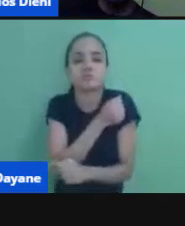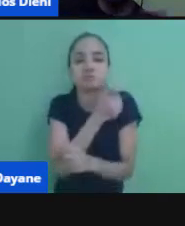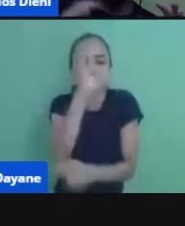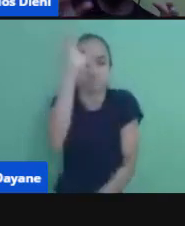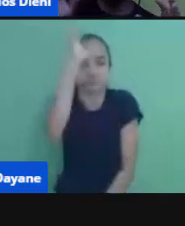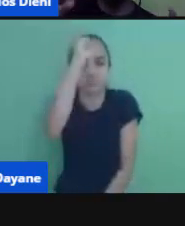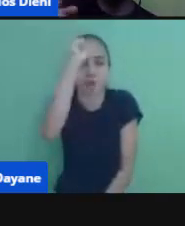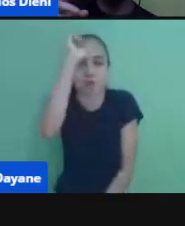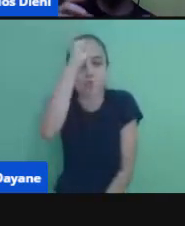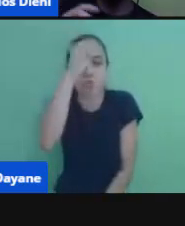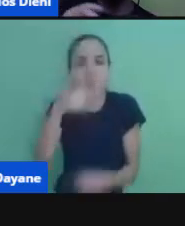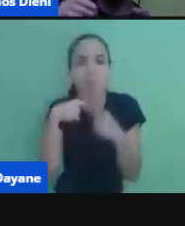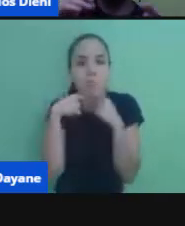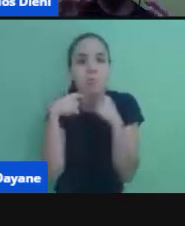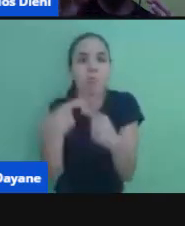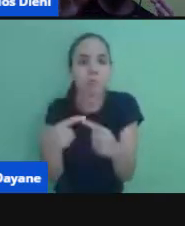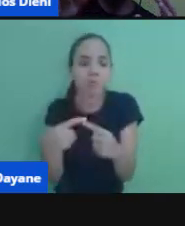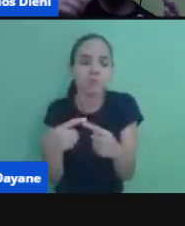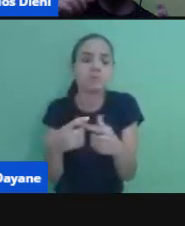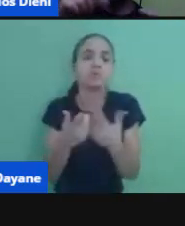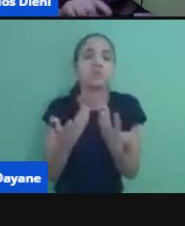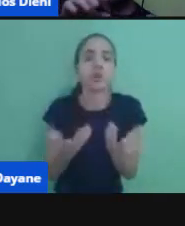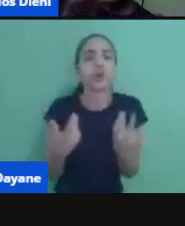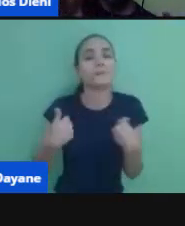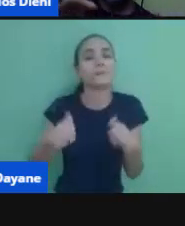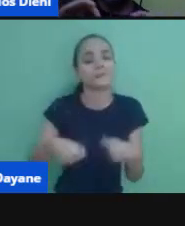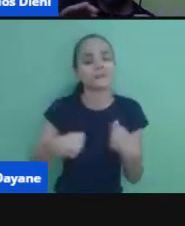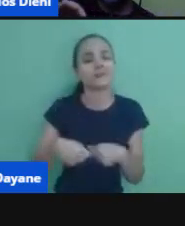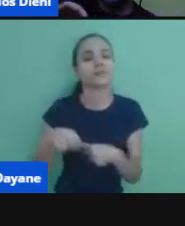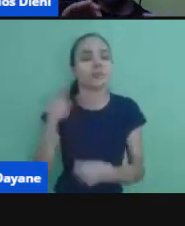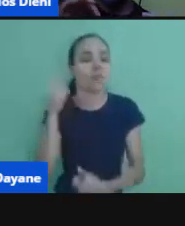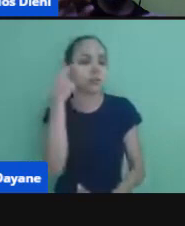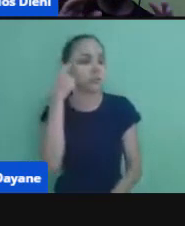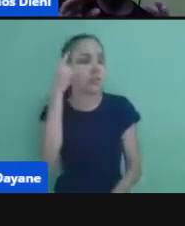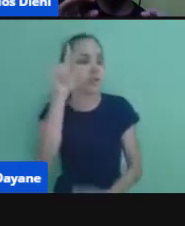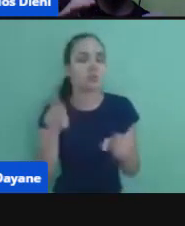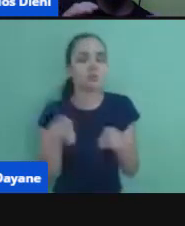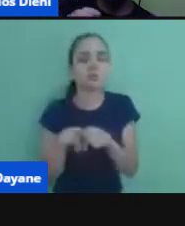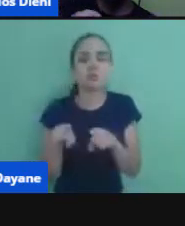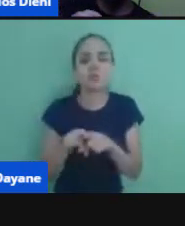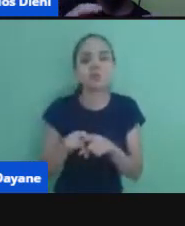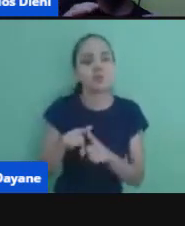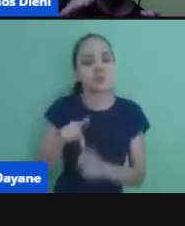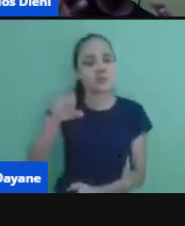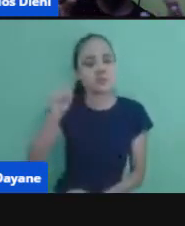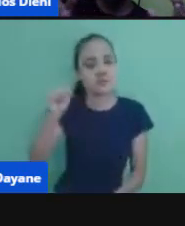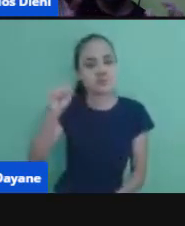a ideia e a sinopse. Então, agora a gente só vai ver rapidamente, antes de terminar